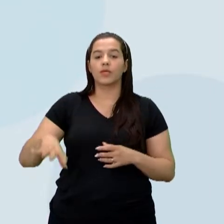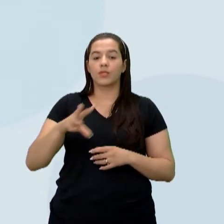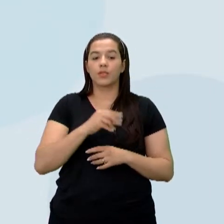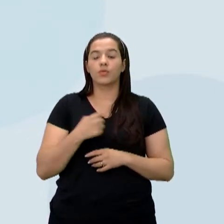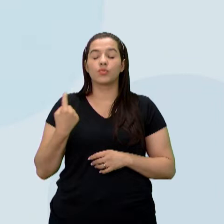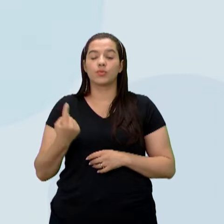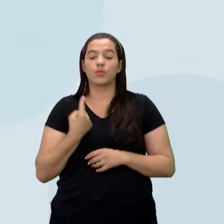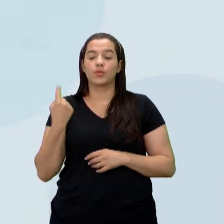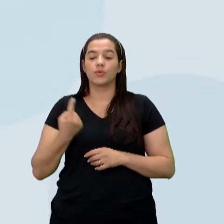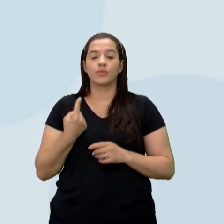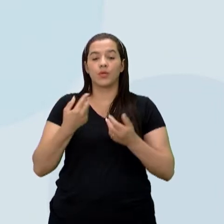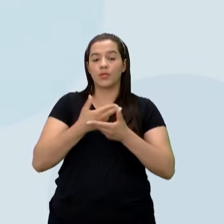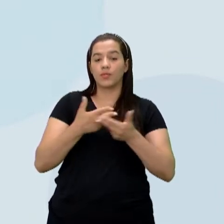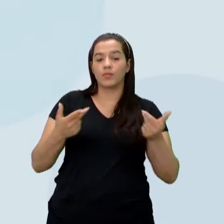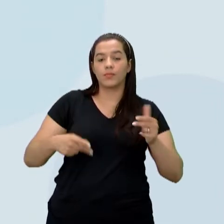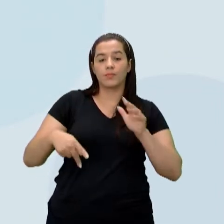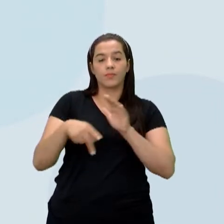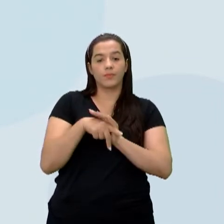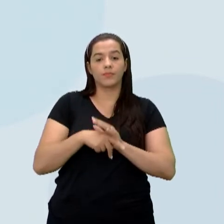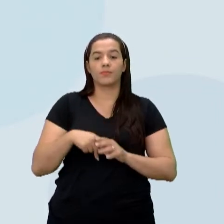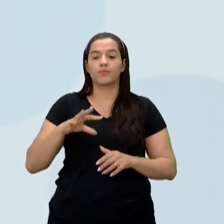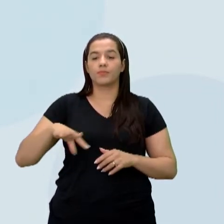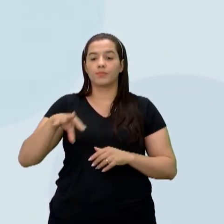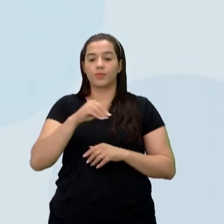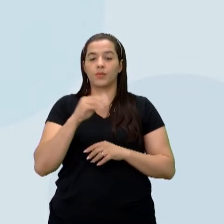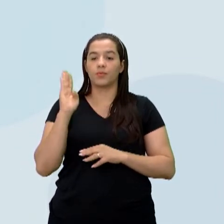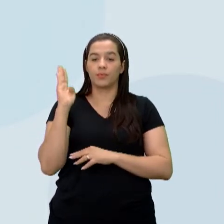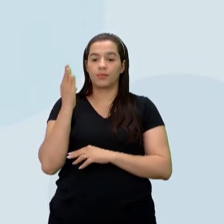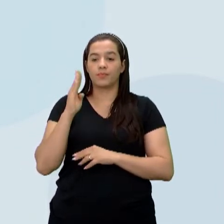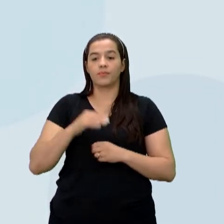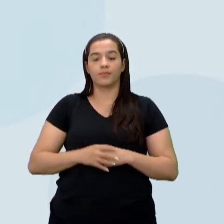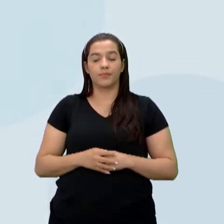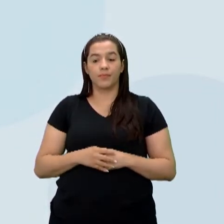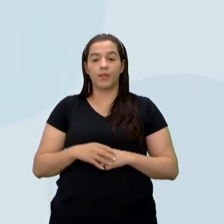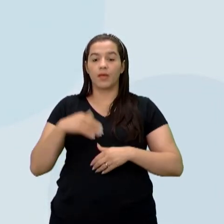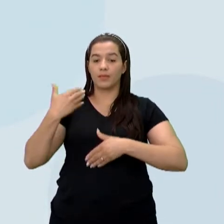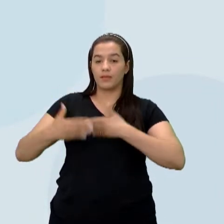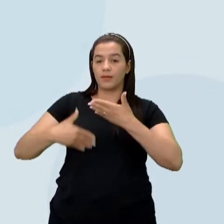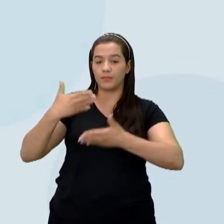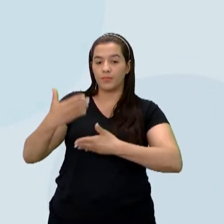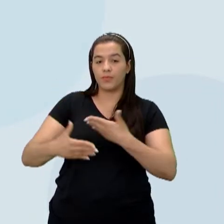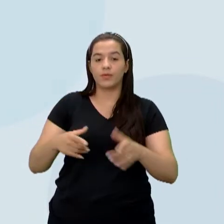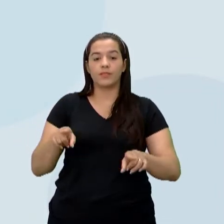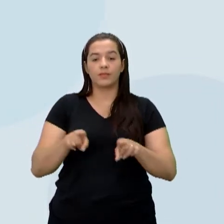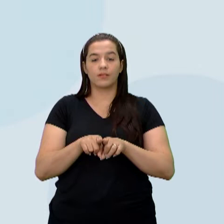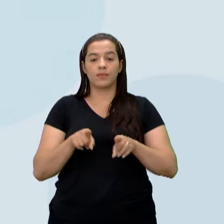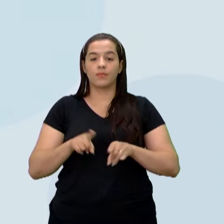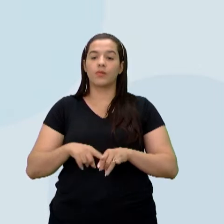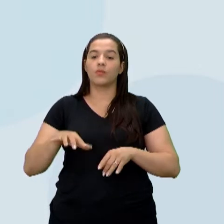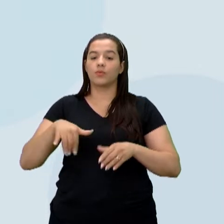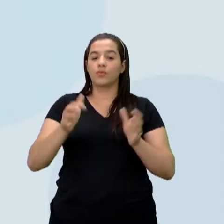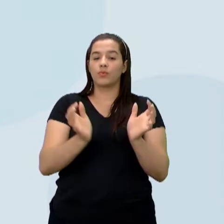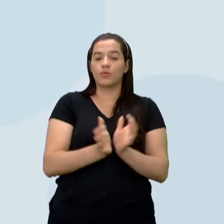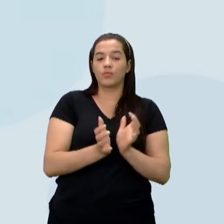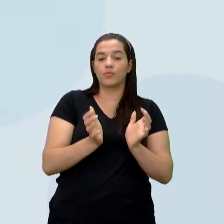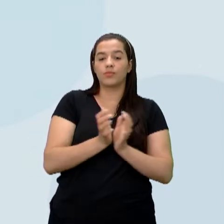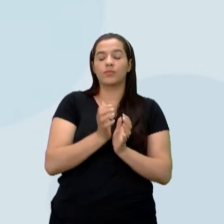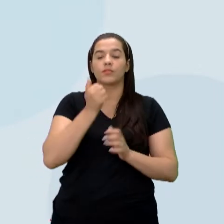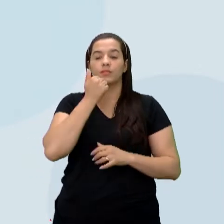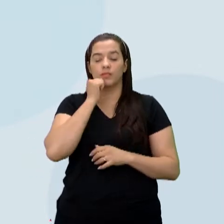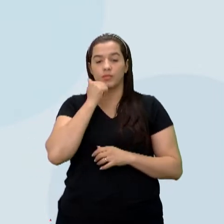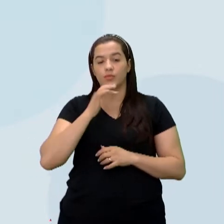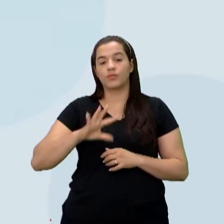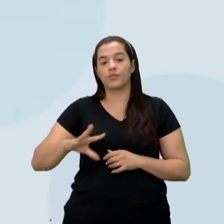praticamente sozinho o ramo da microbiologia. Aos poucos, ele convenceu uma comunidade científica bastante